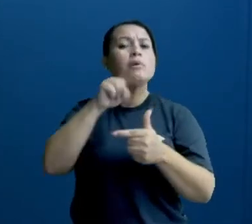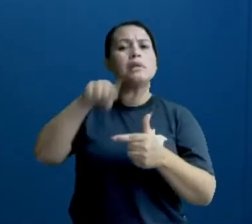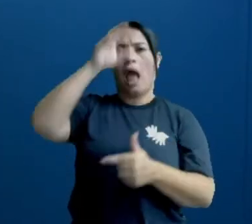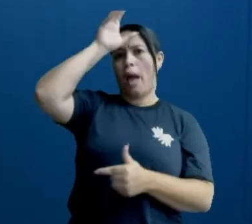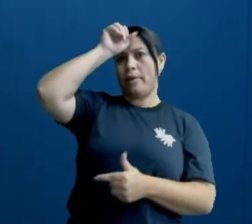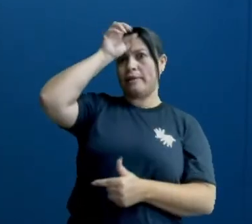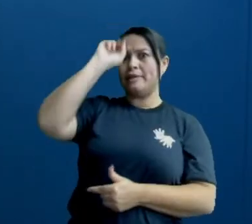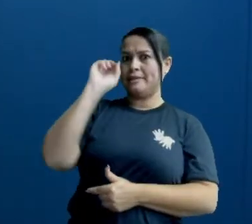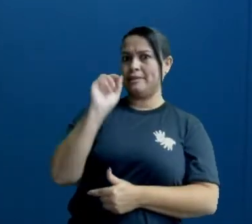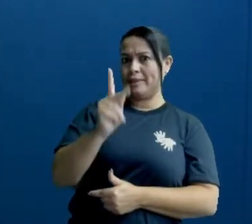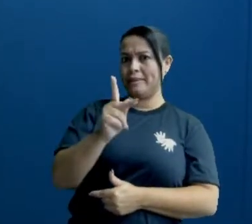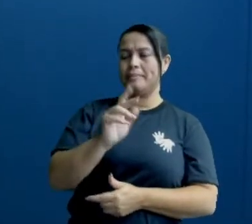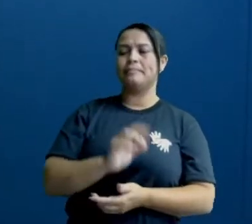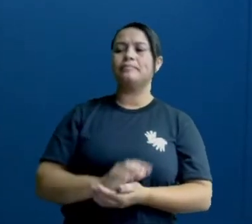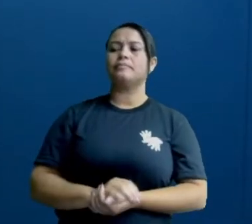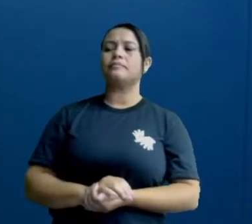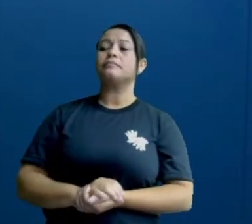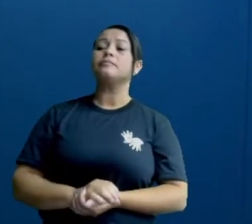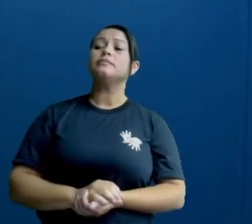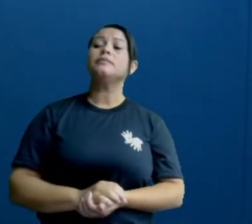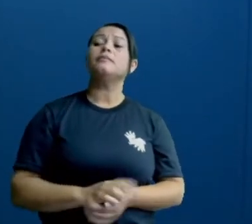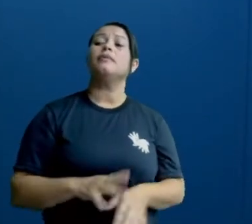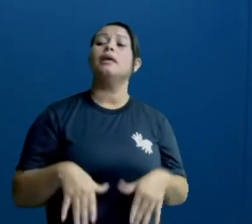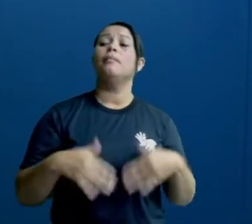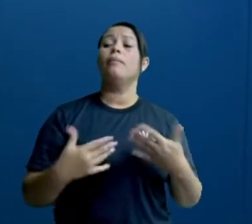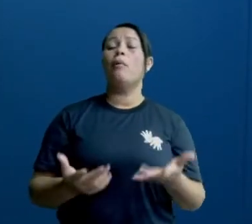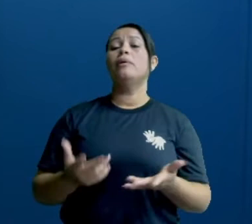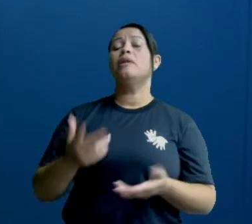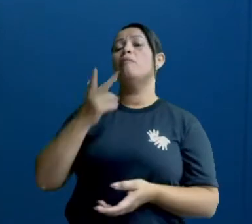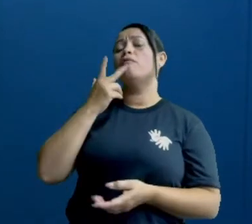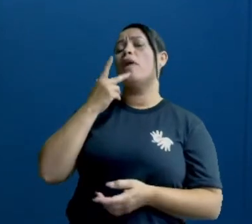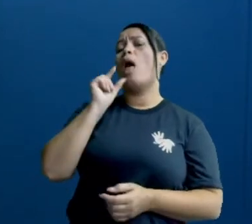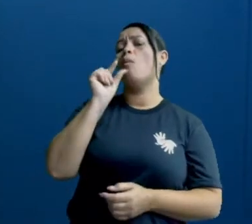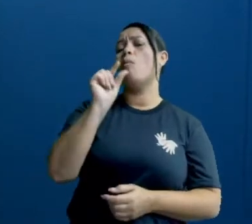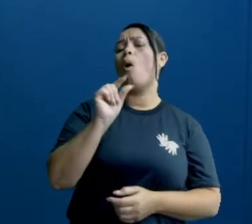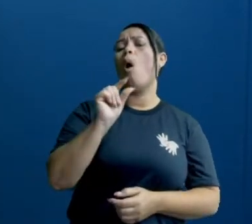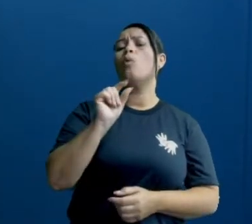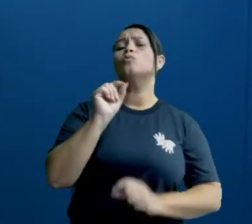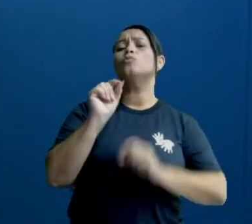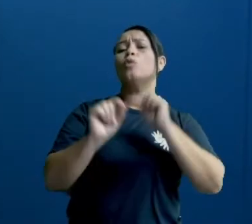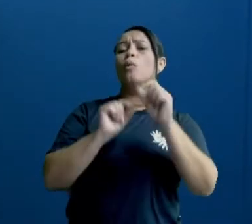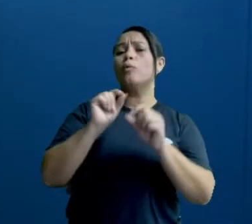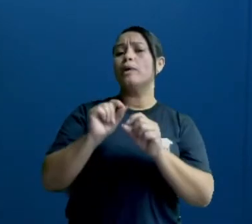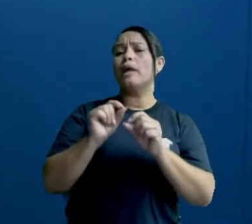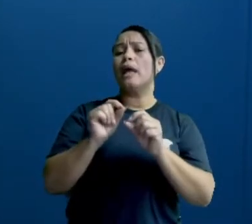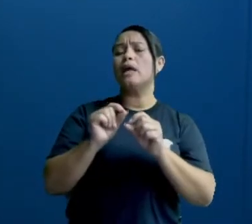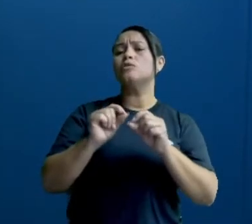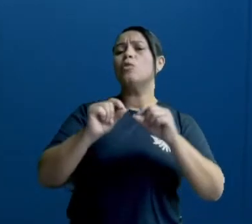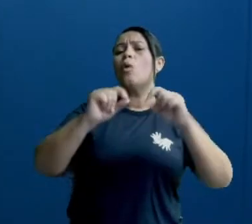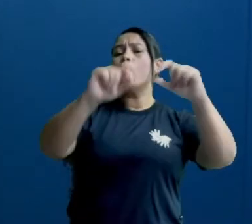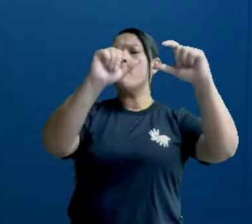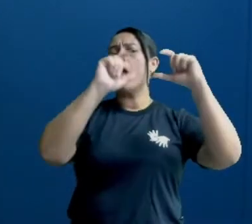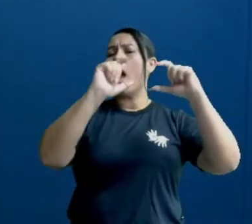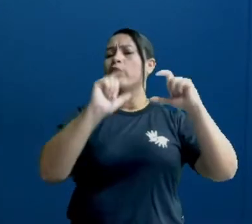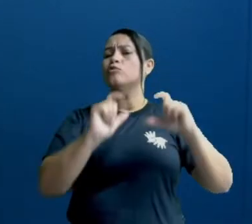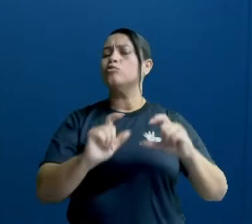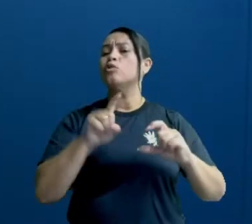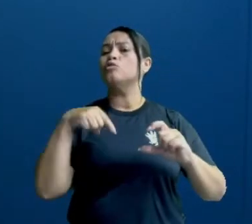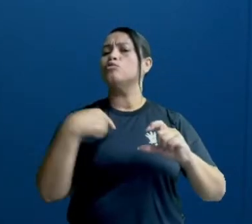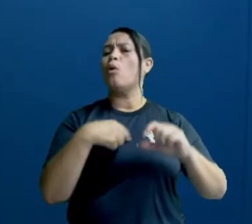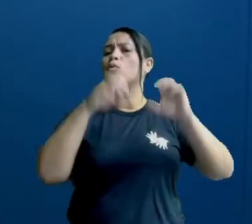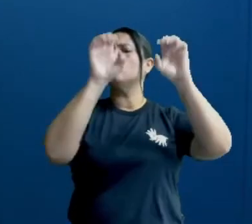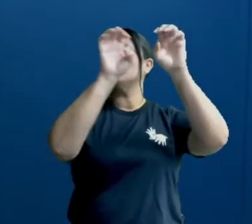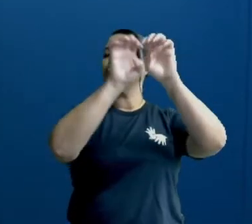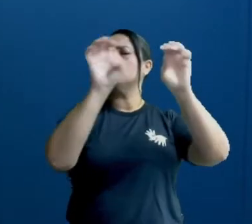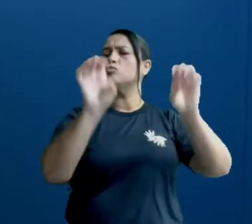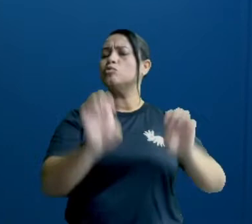do nosso hino. Bom, então vamos falar um pouco da estrutura do nosso hino. Vamos falar em quantos